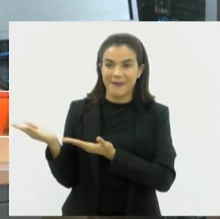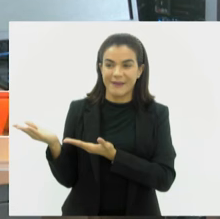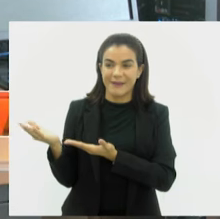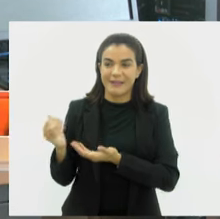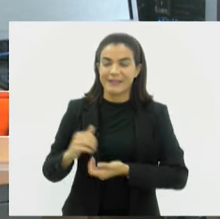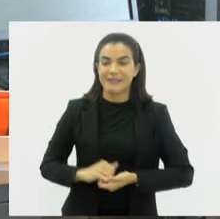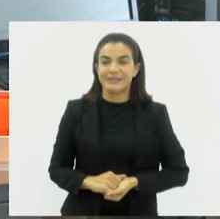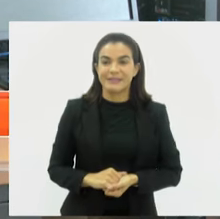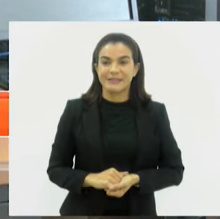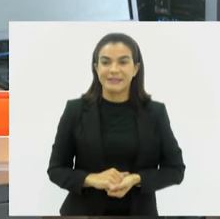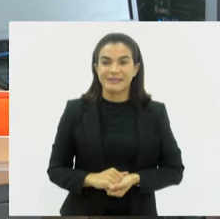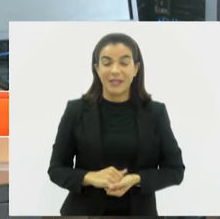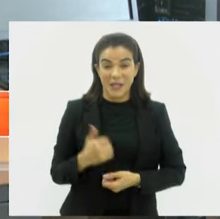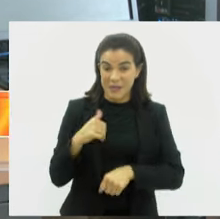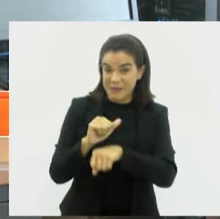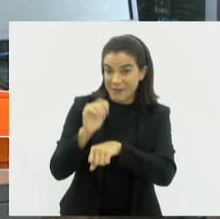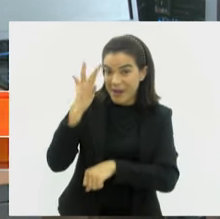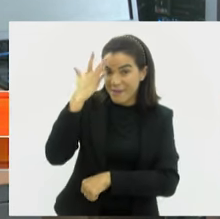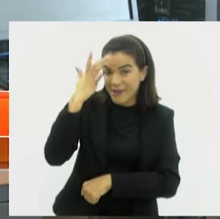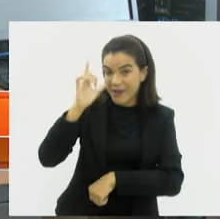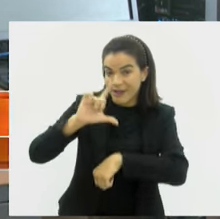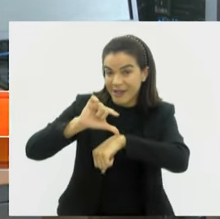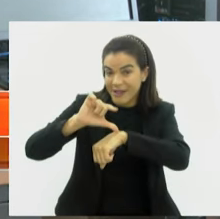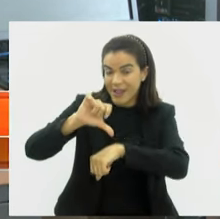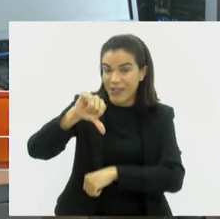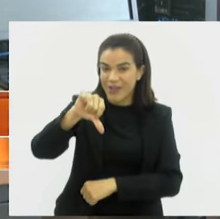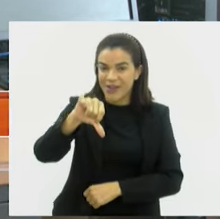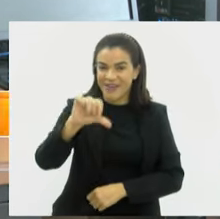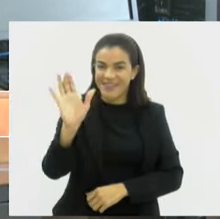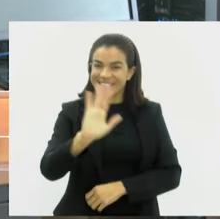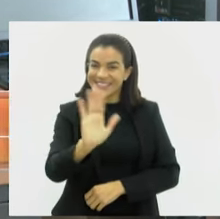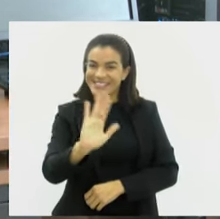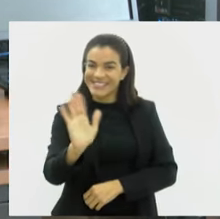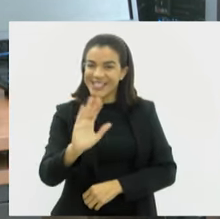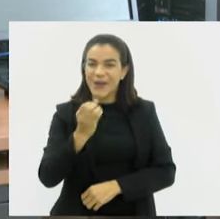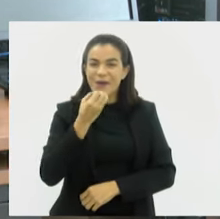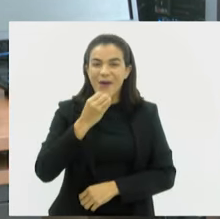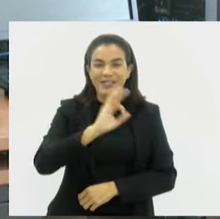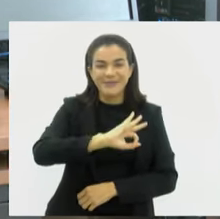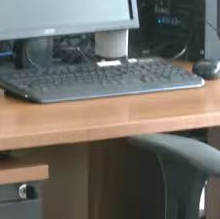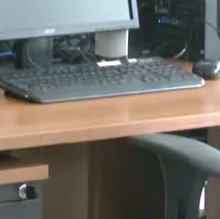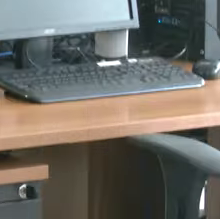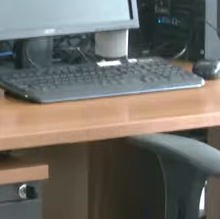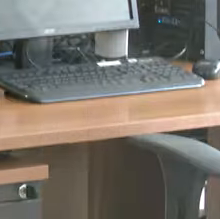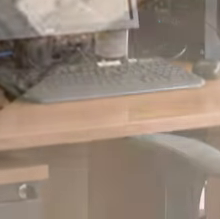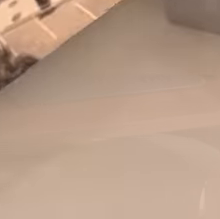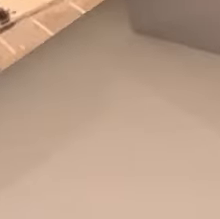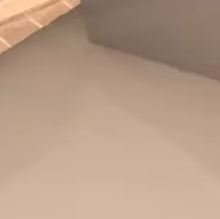tvalerj@alerj.rj.gov.br. Eu te espero amanhã às 9 horas. Até lá e um ótimo dia para você.